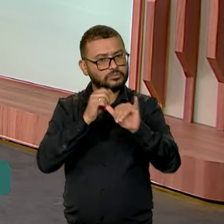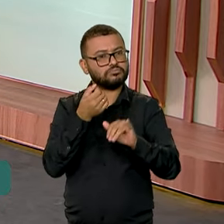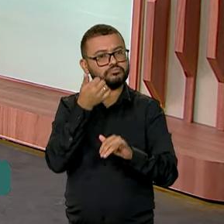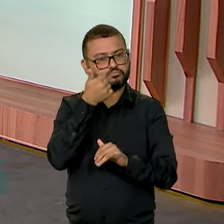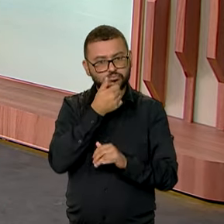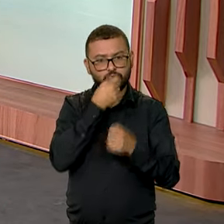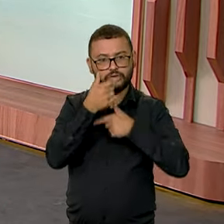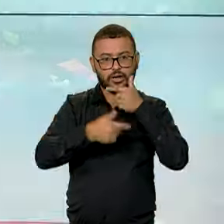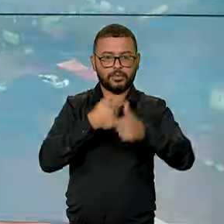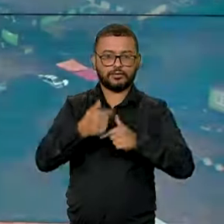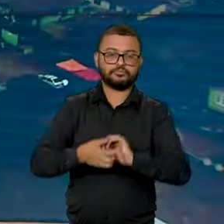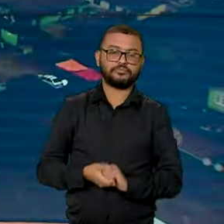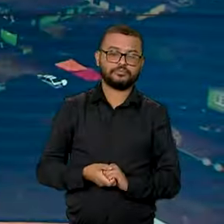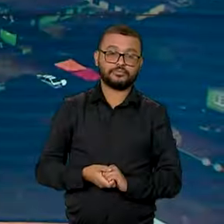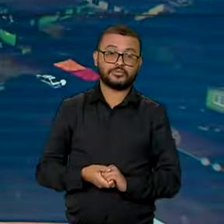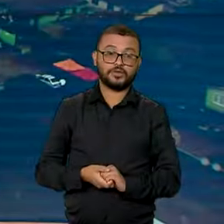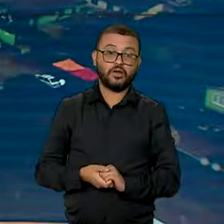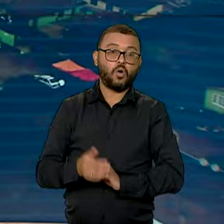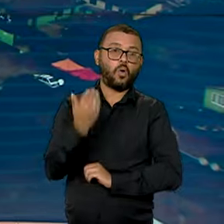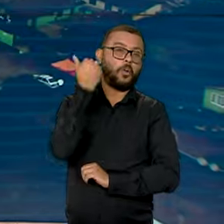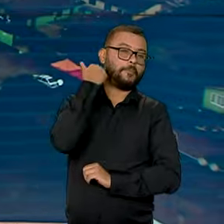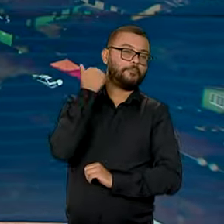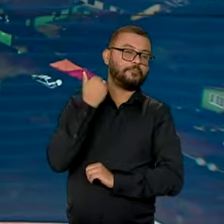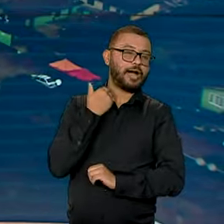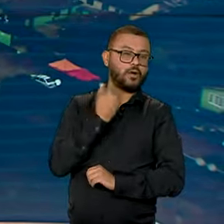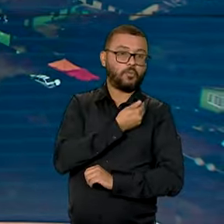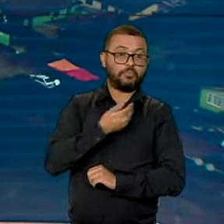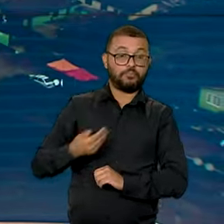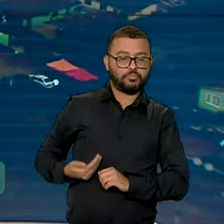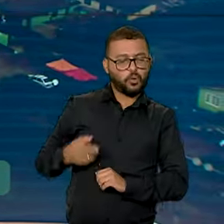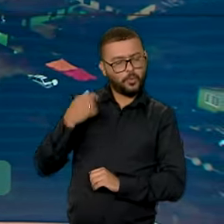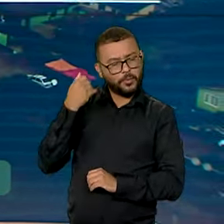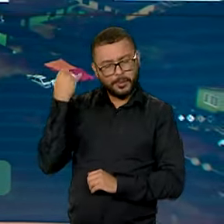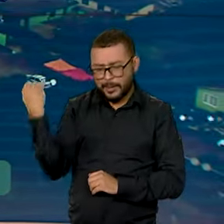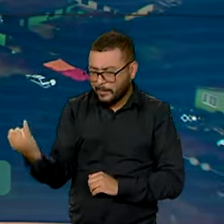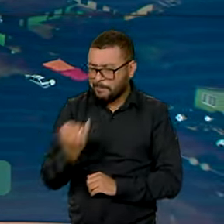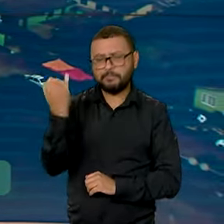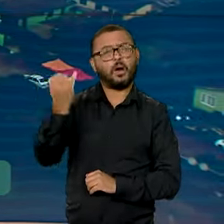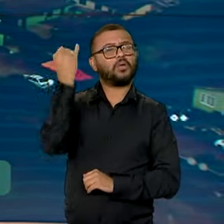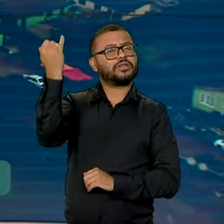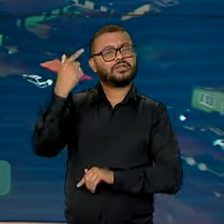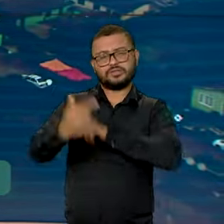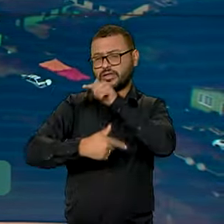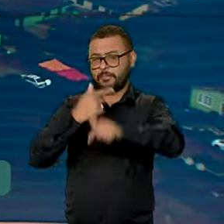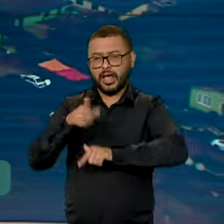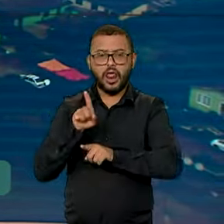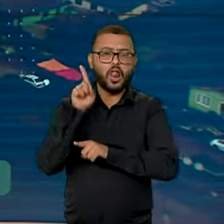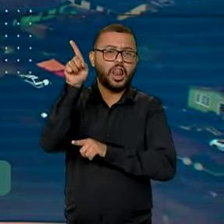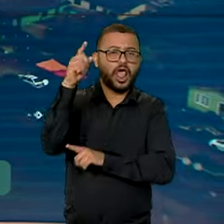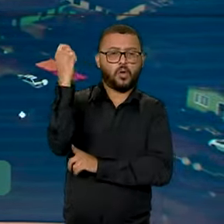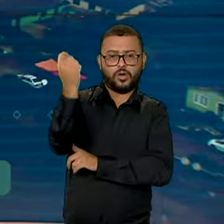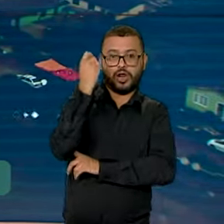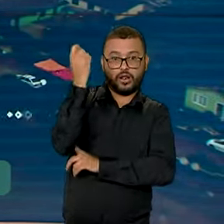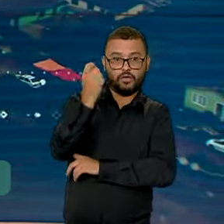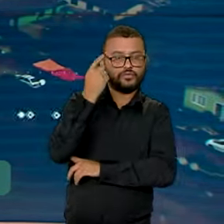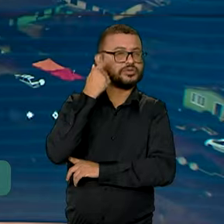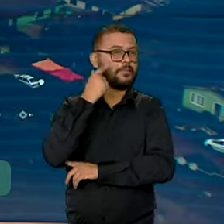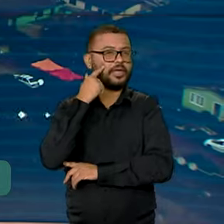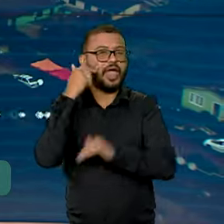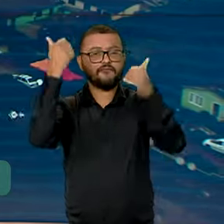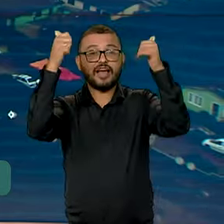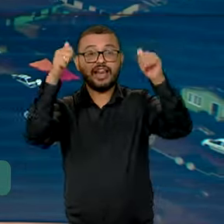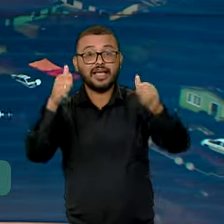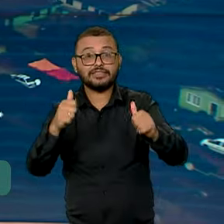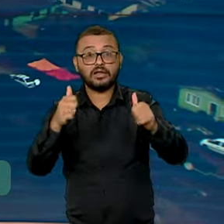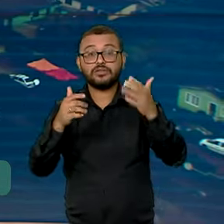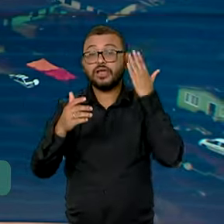você. E os bancos públicos foram essenciais para as ações de apoio ao Rio Grande do Sul. Um balanço mostra